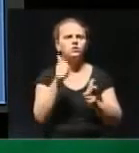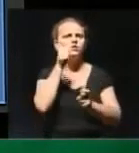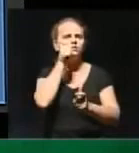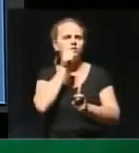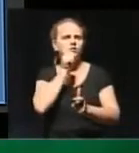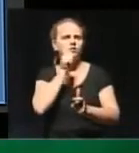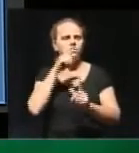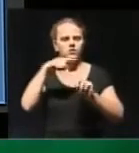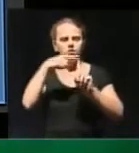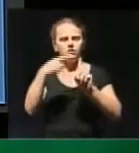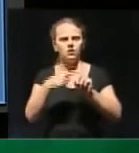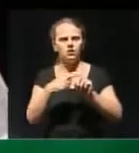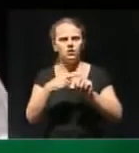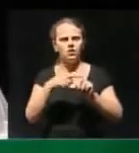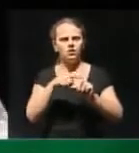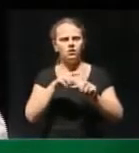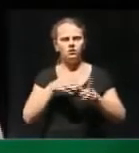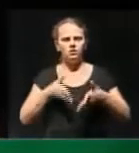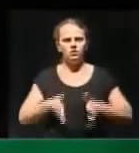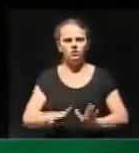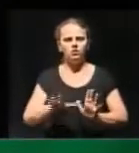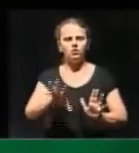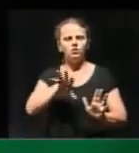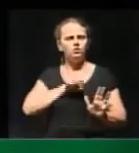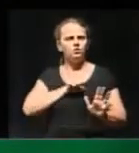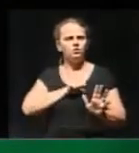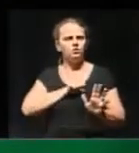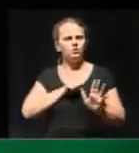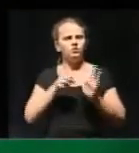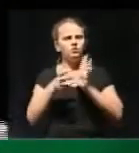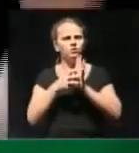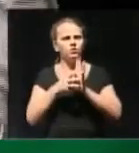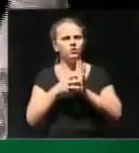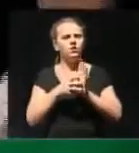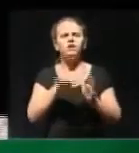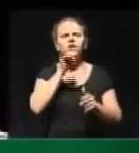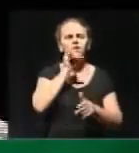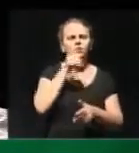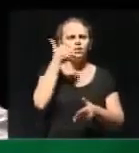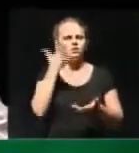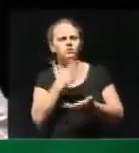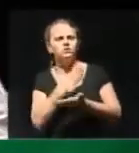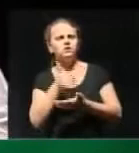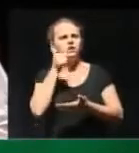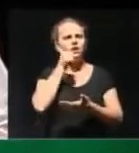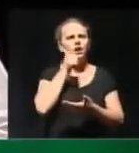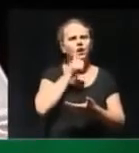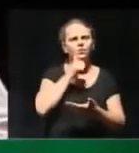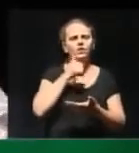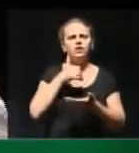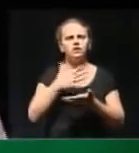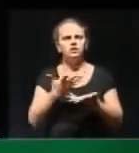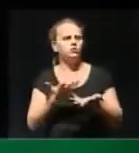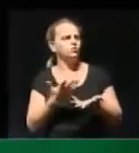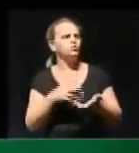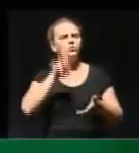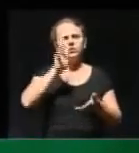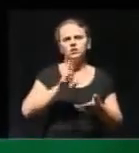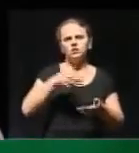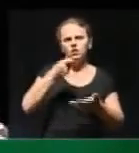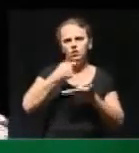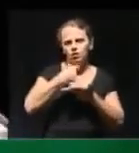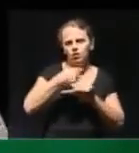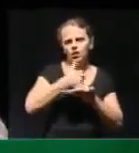filho, caso a mãe utilizasse droga antirretroviral, e naquele momento era exclusivamente o AZT, caso essa